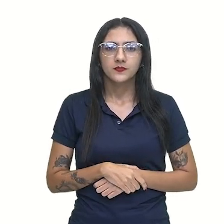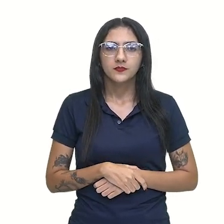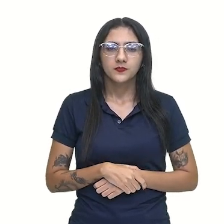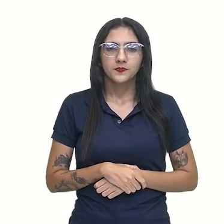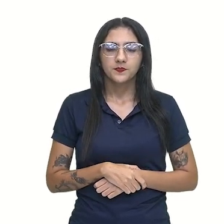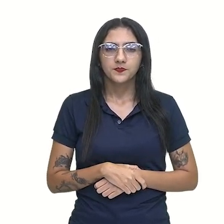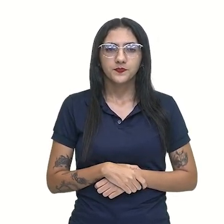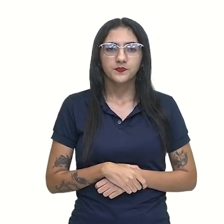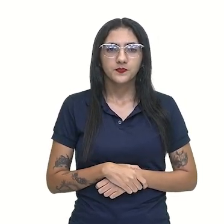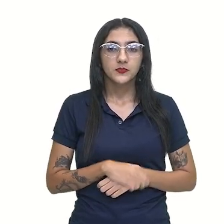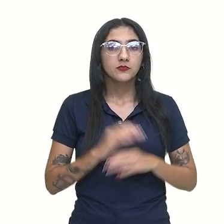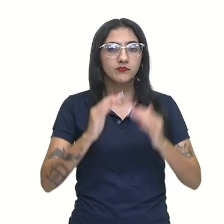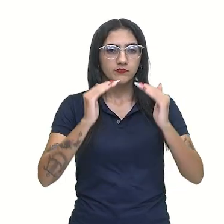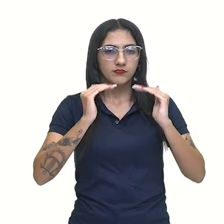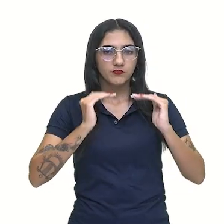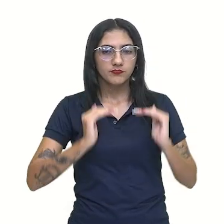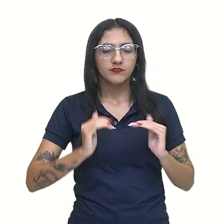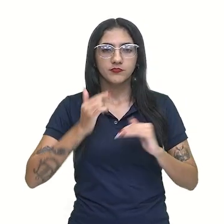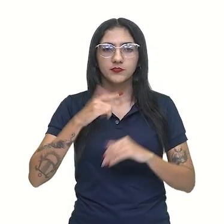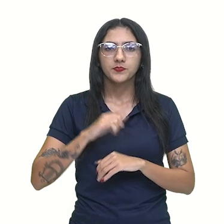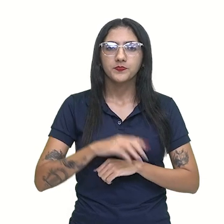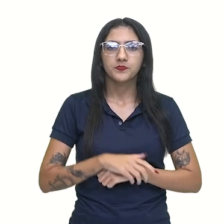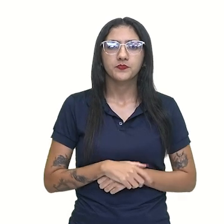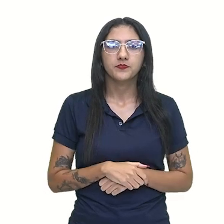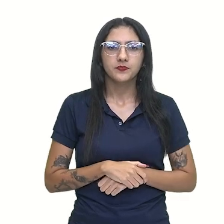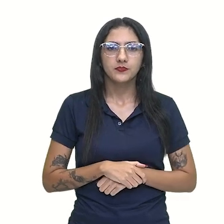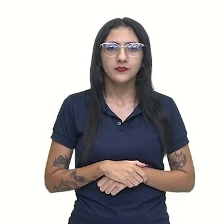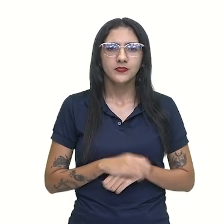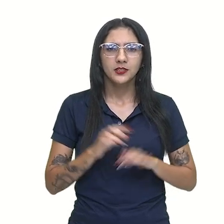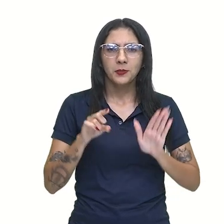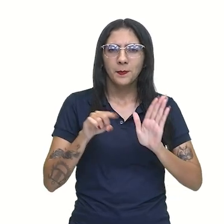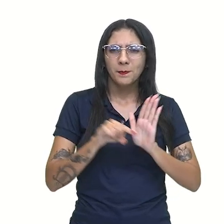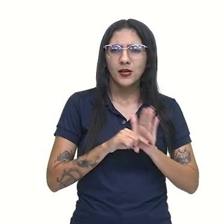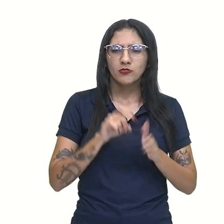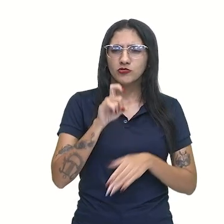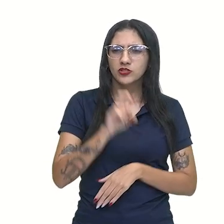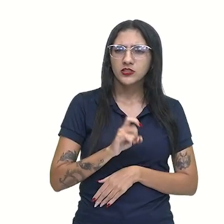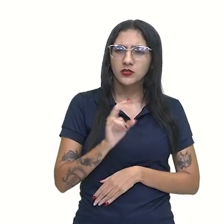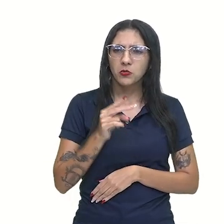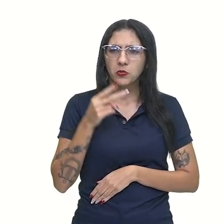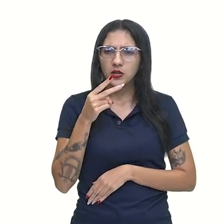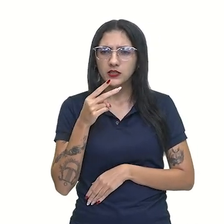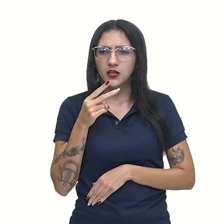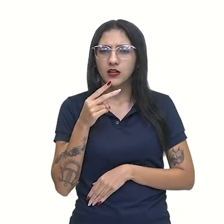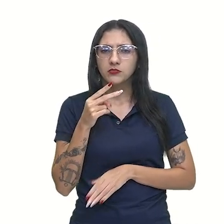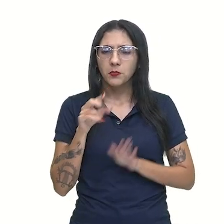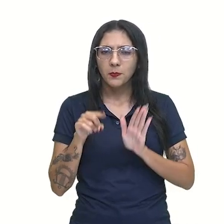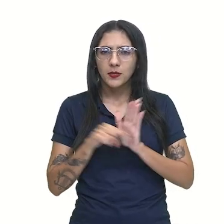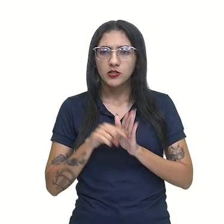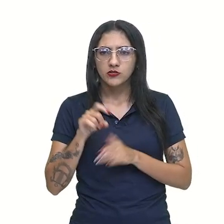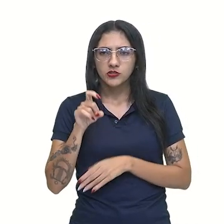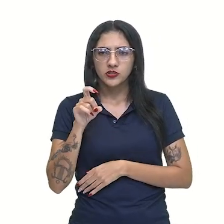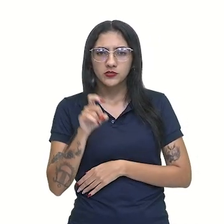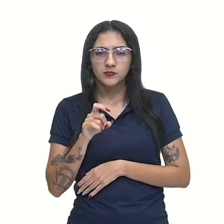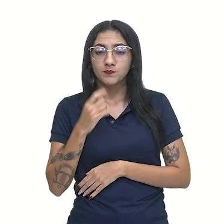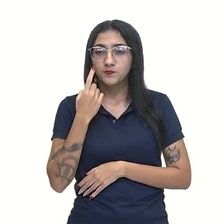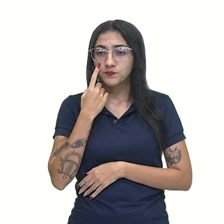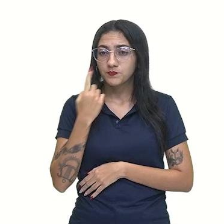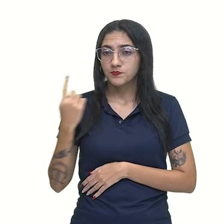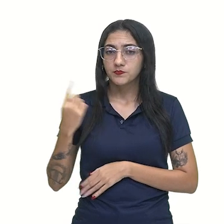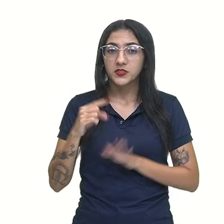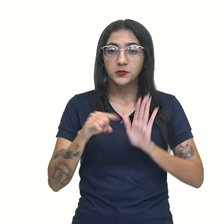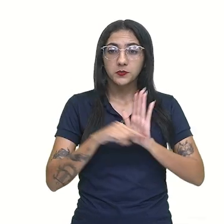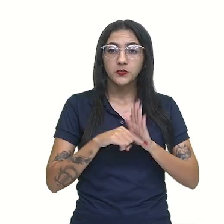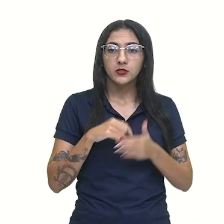Então, o lucro vai ser o quê? Menos x ao quadrado com menos x ao quadrado, menos 2x ao